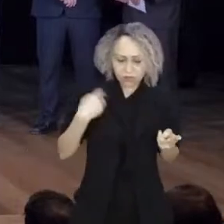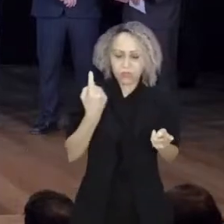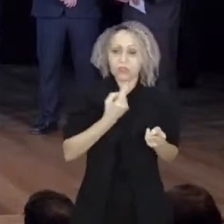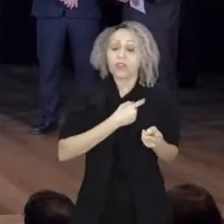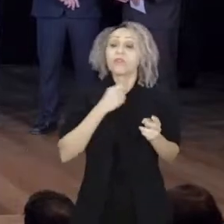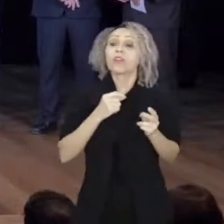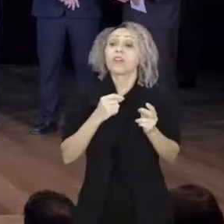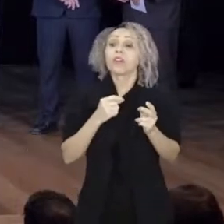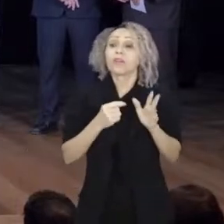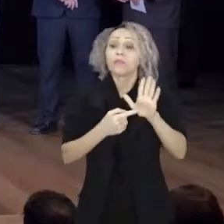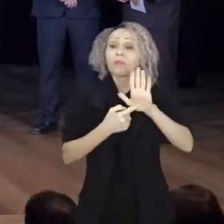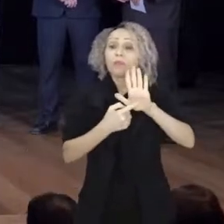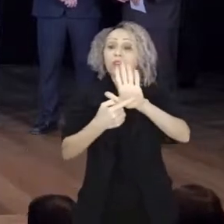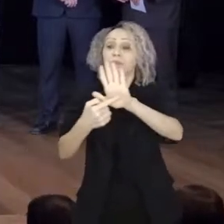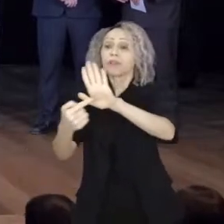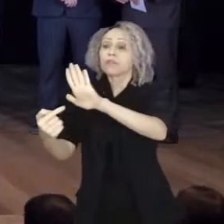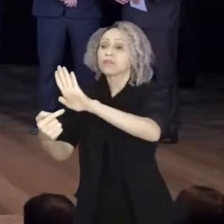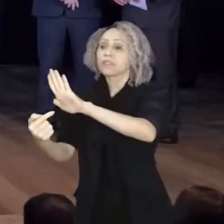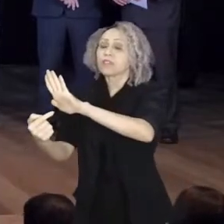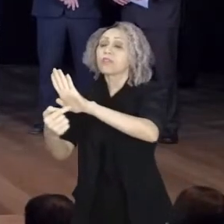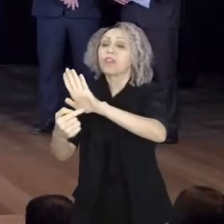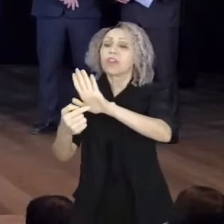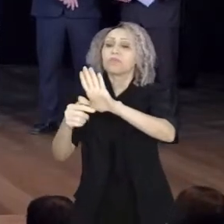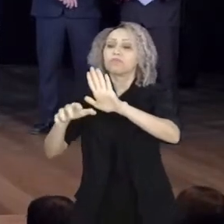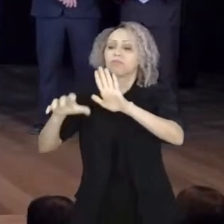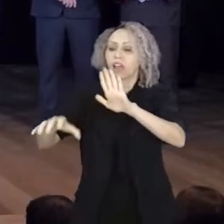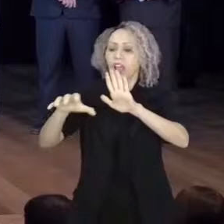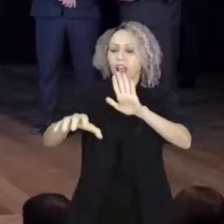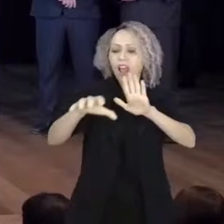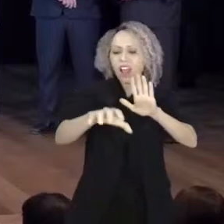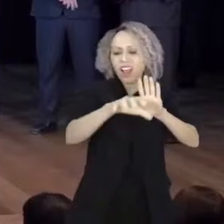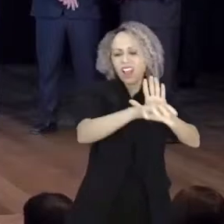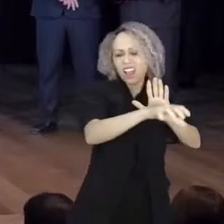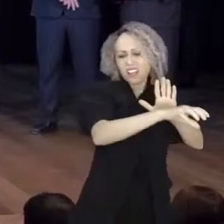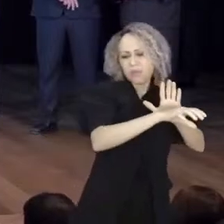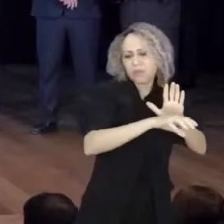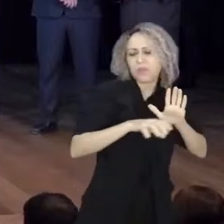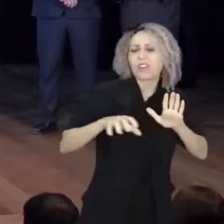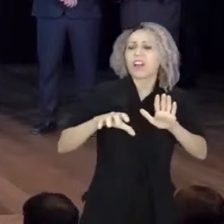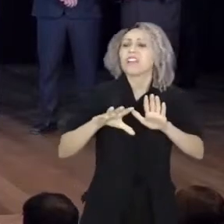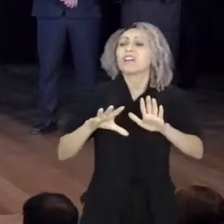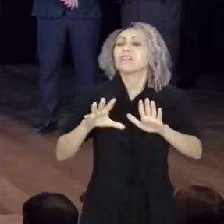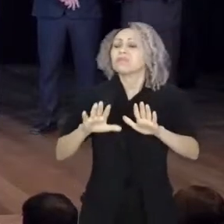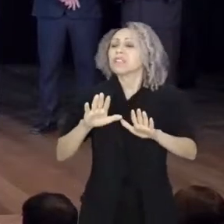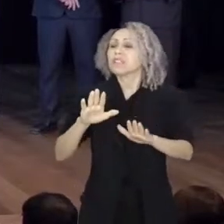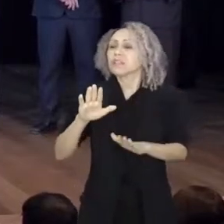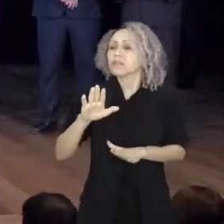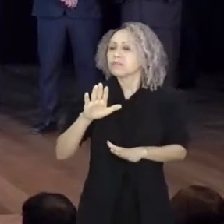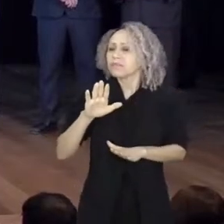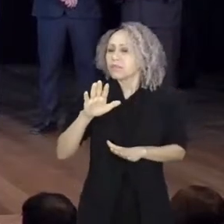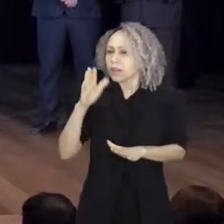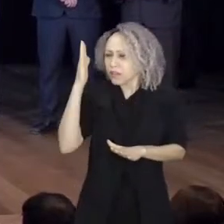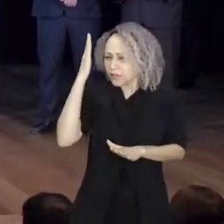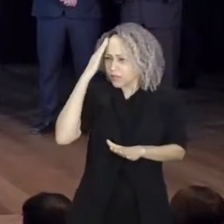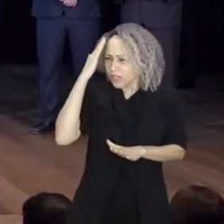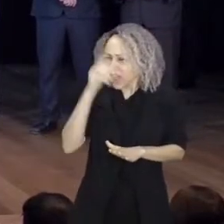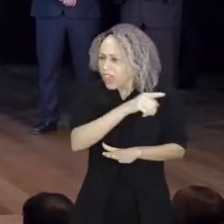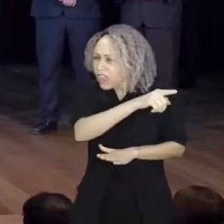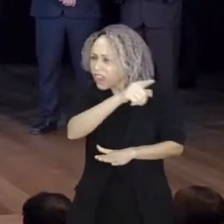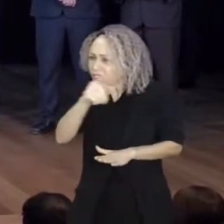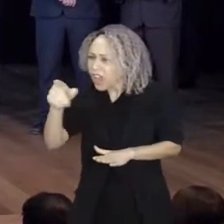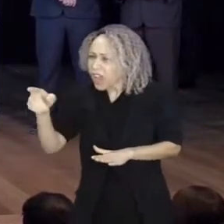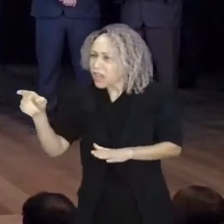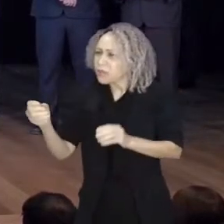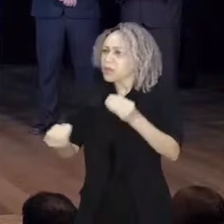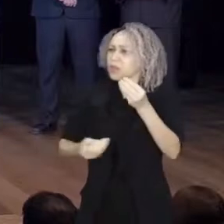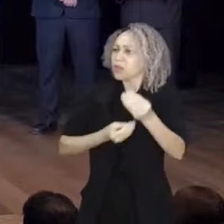área, para que vocês saibam como está o Brasil no dia, sabe, no dia 20 ou